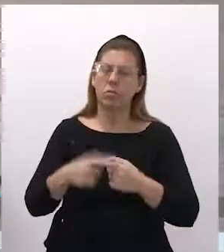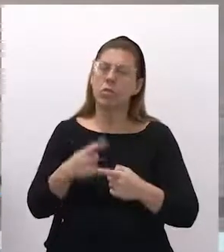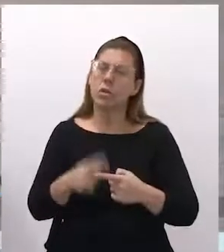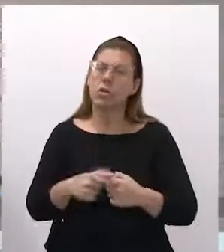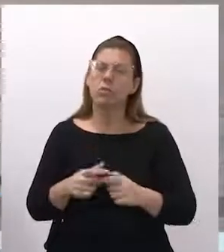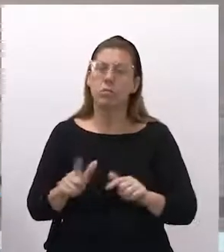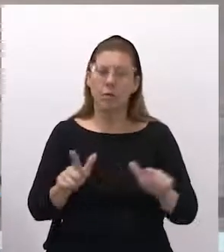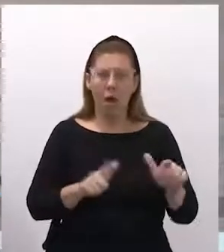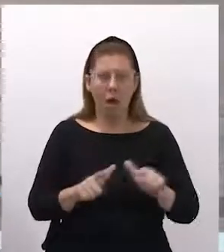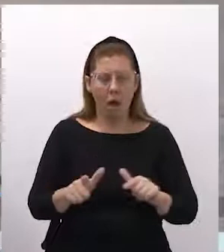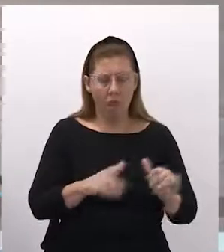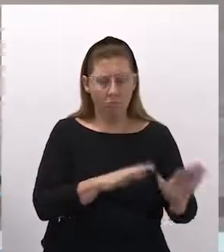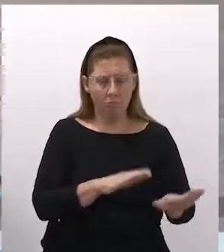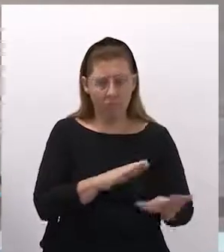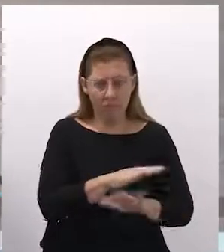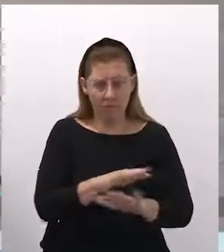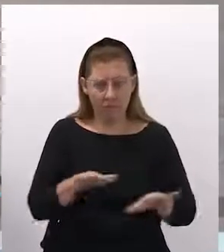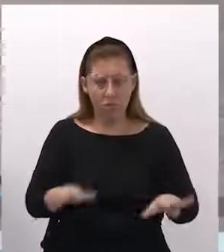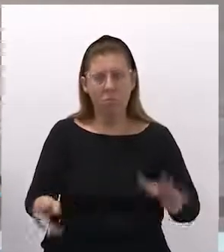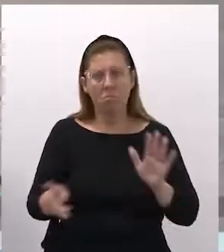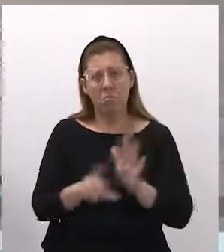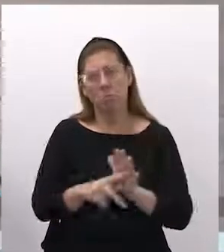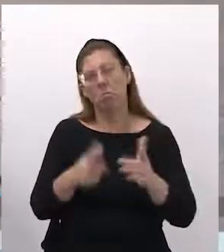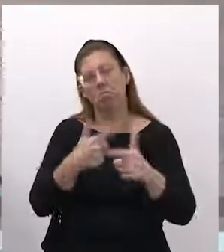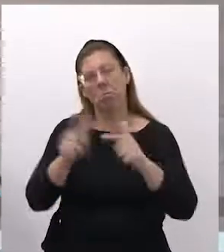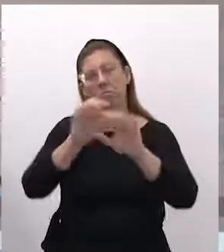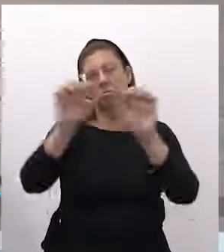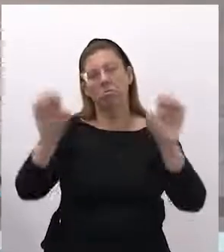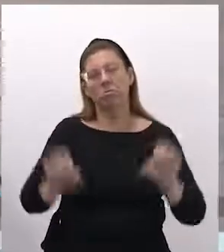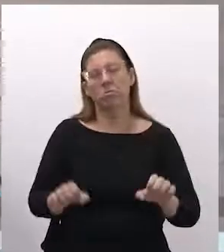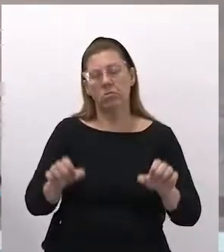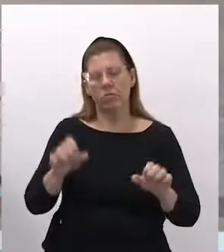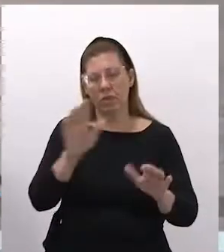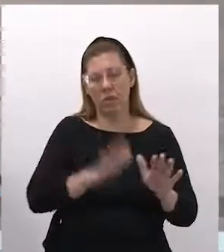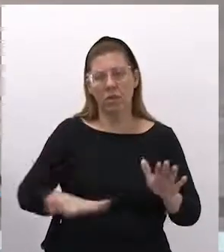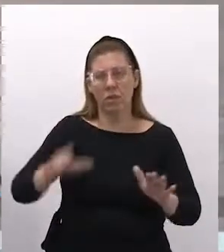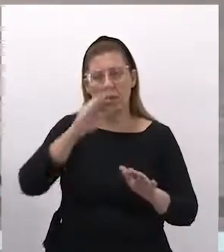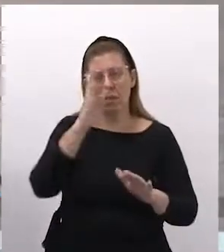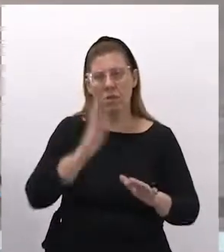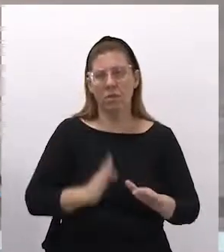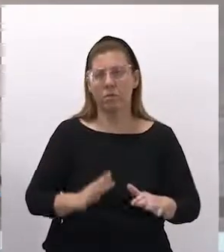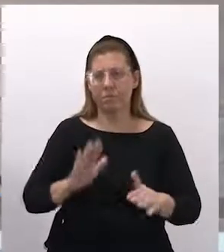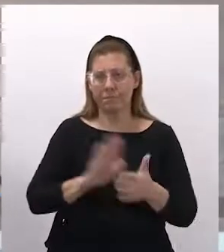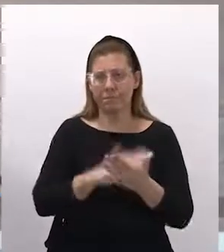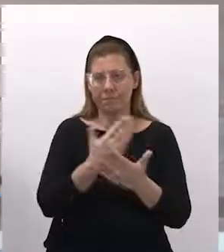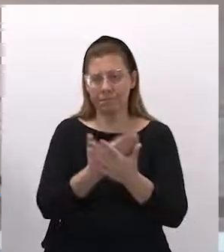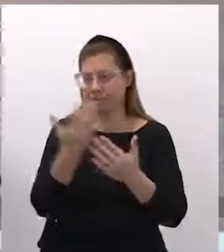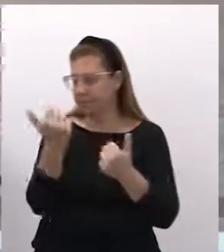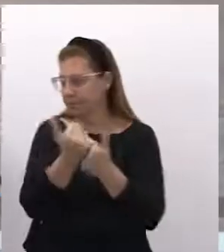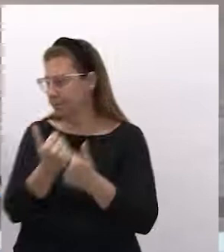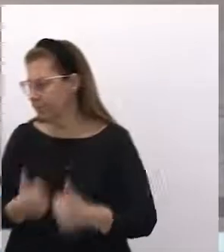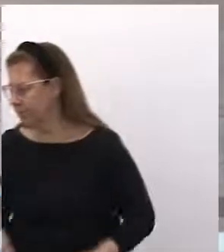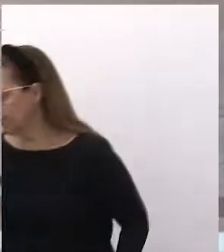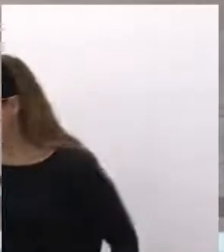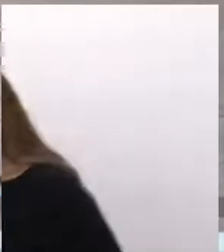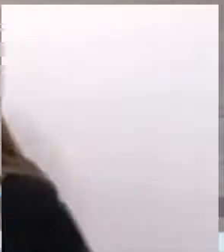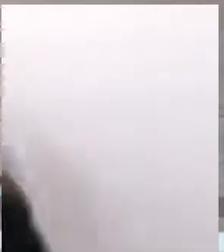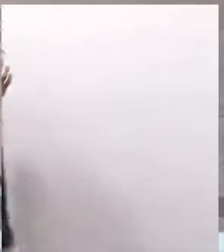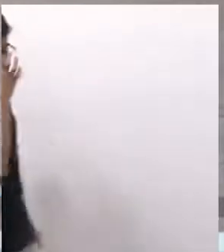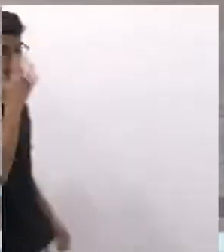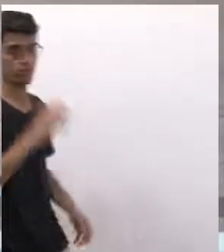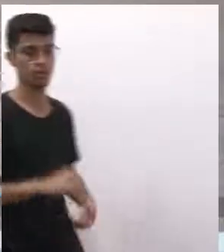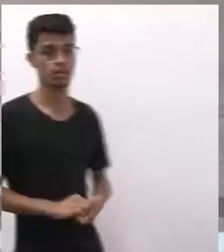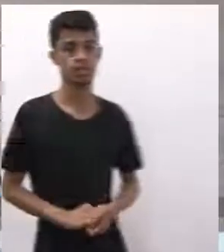é isso, é um problema estrutural que a gente tem na sociedade brasileira. Eu dei o exemplo da Carla, né, que como juíza da